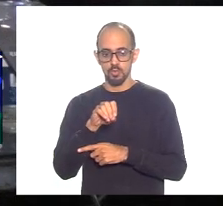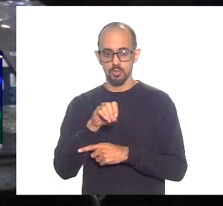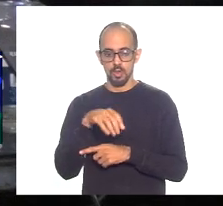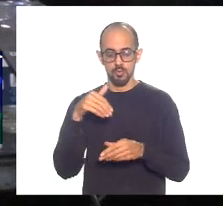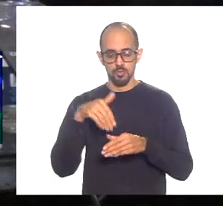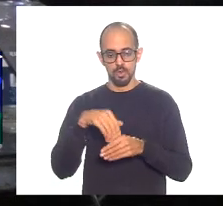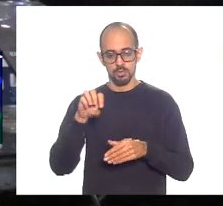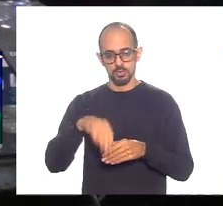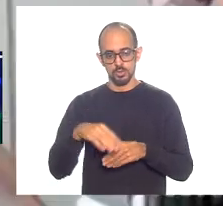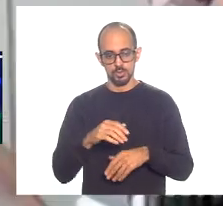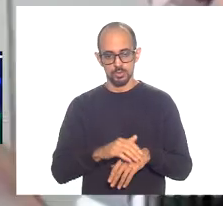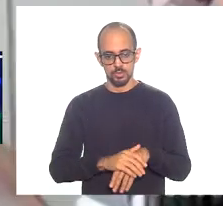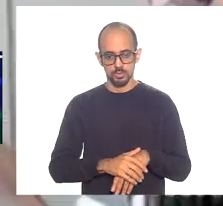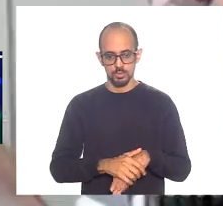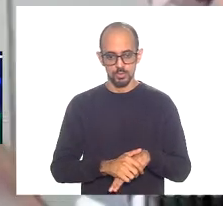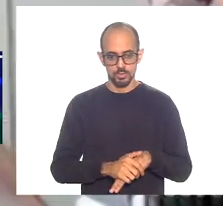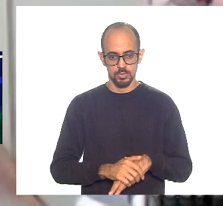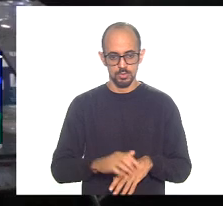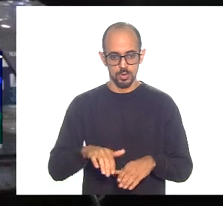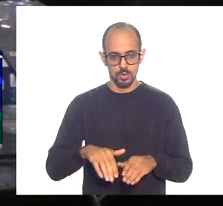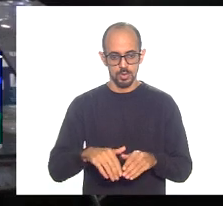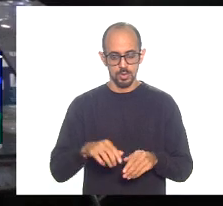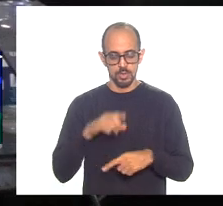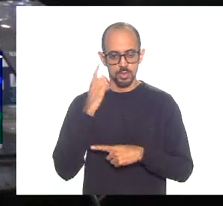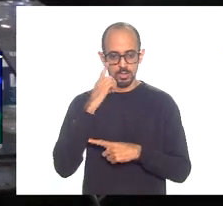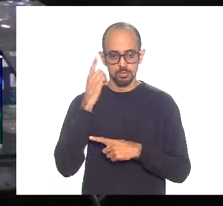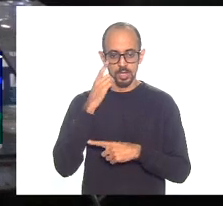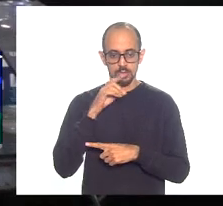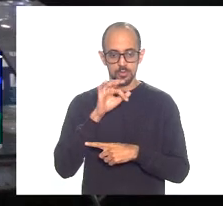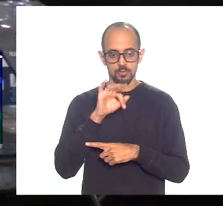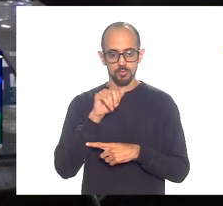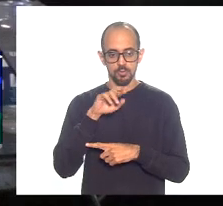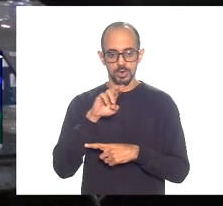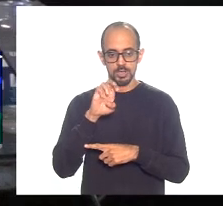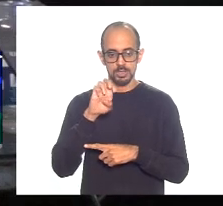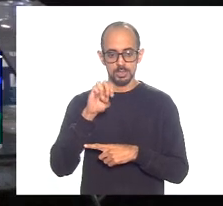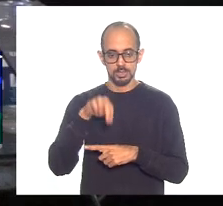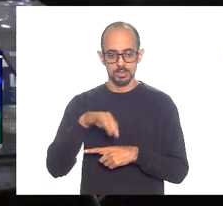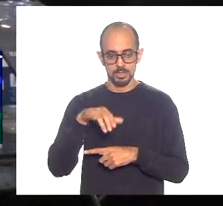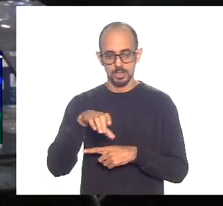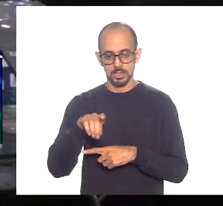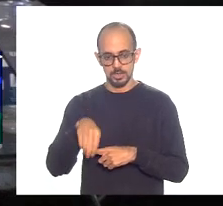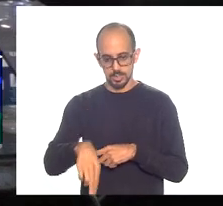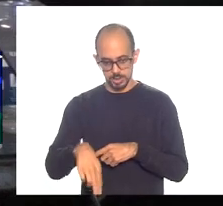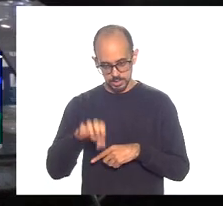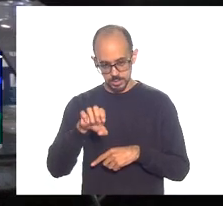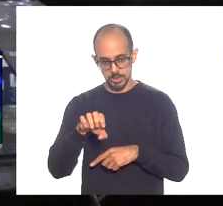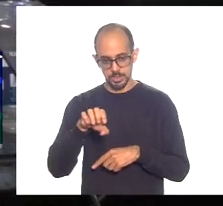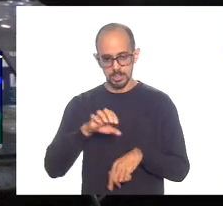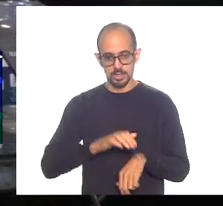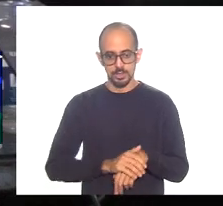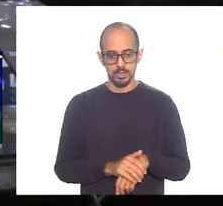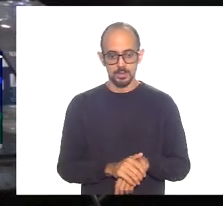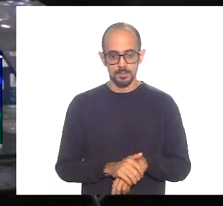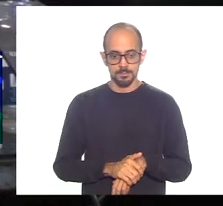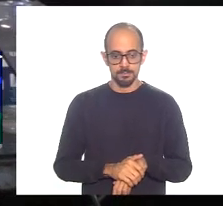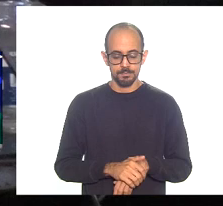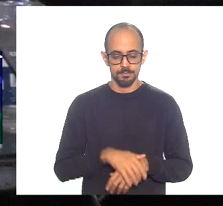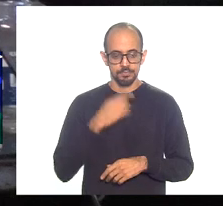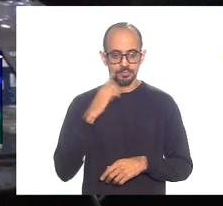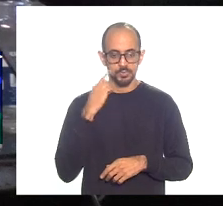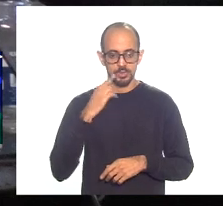o horário a deputada Franciane Motta o resultado da Franciane Motta